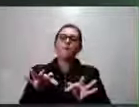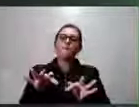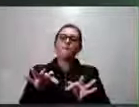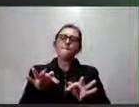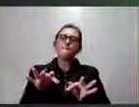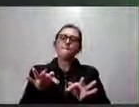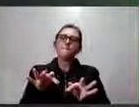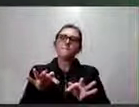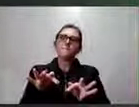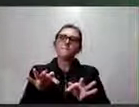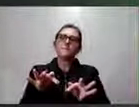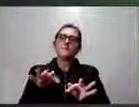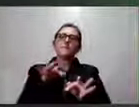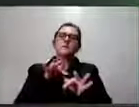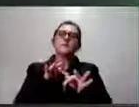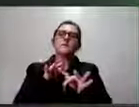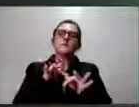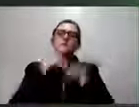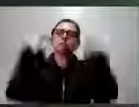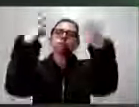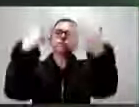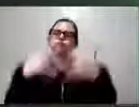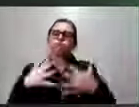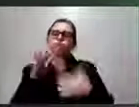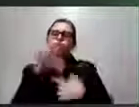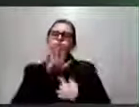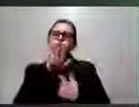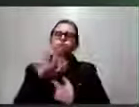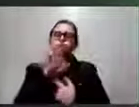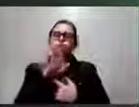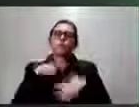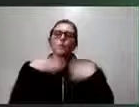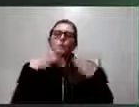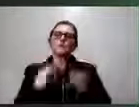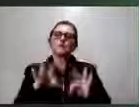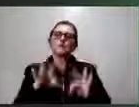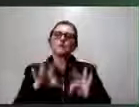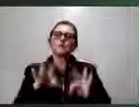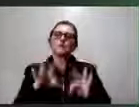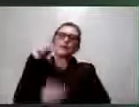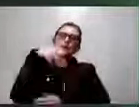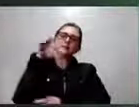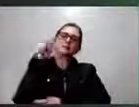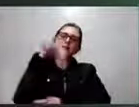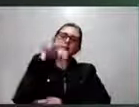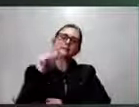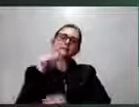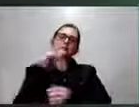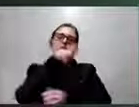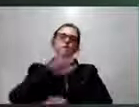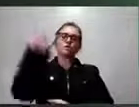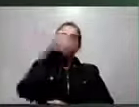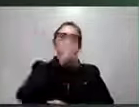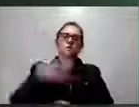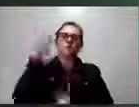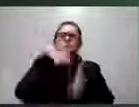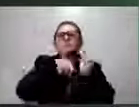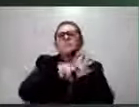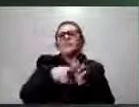exacerbação de uma manifestação que já existia quando são aplicadas técnicas de anestesia geral. Então, a pergunta